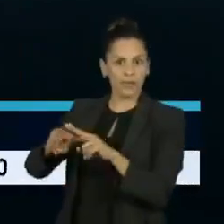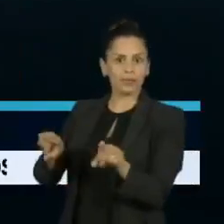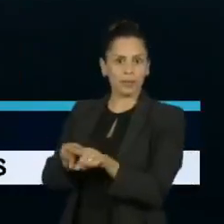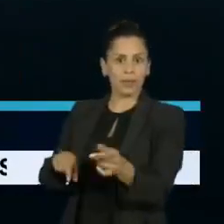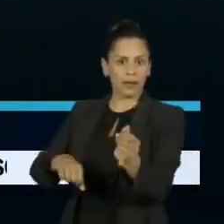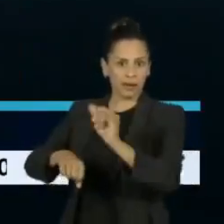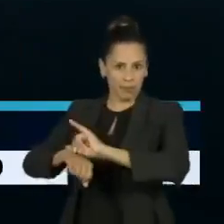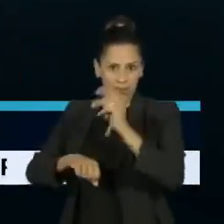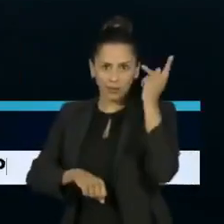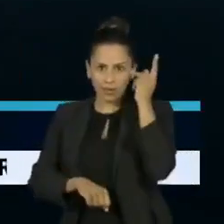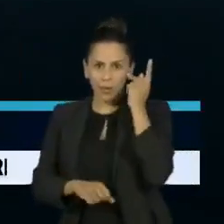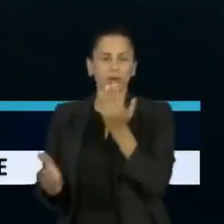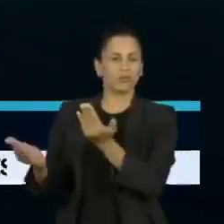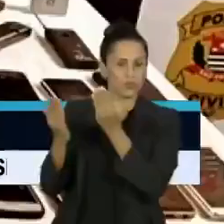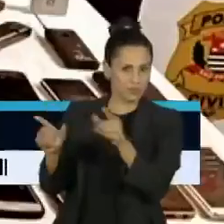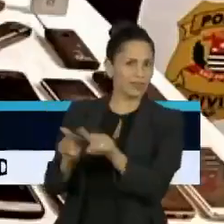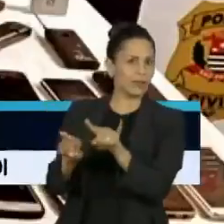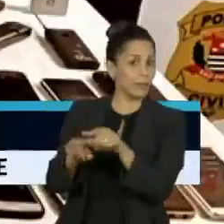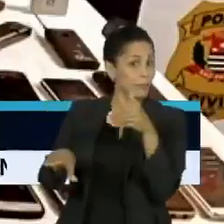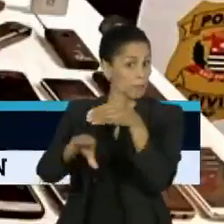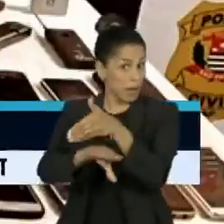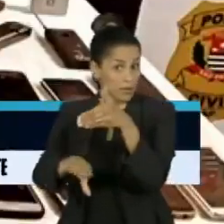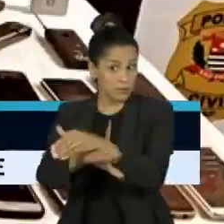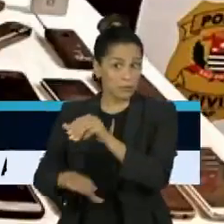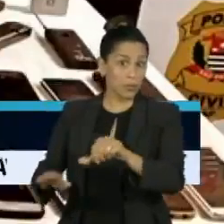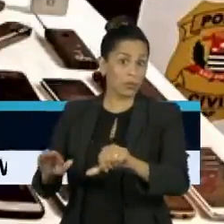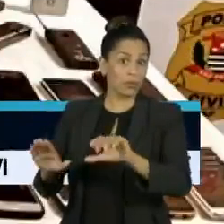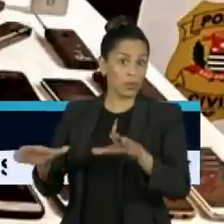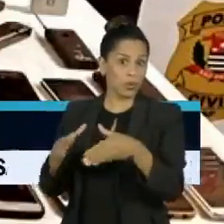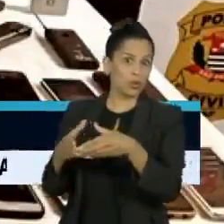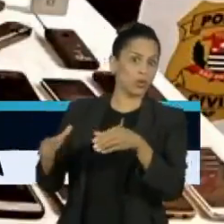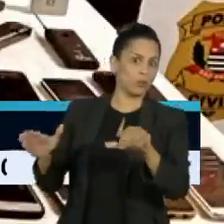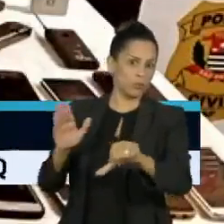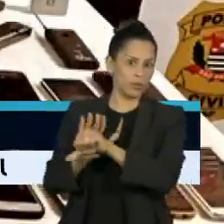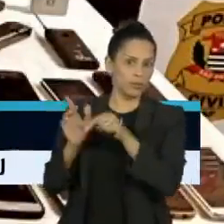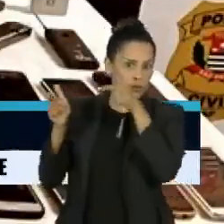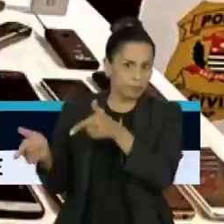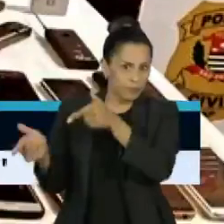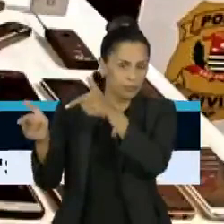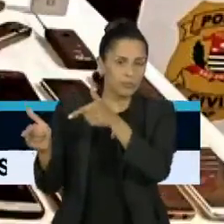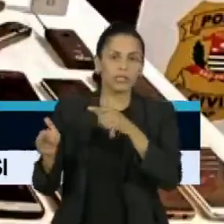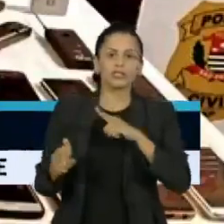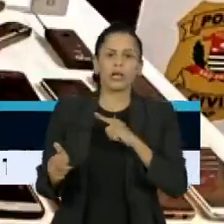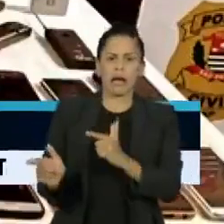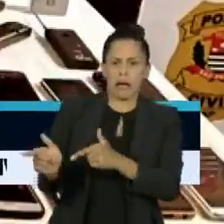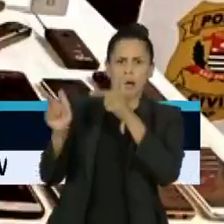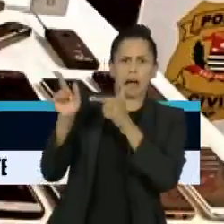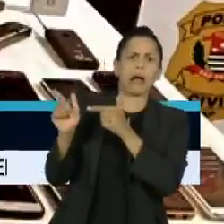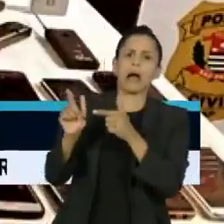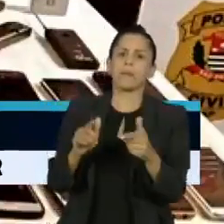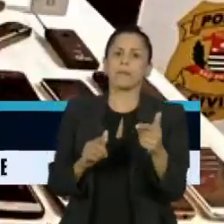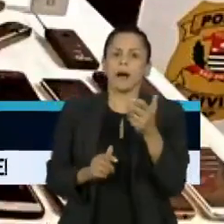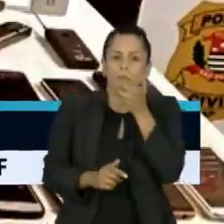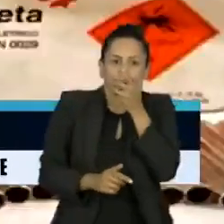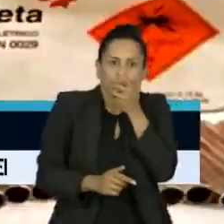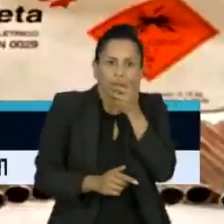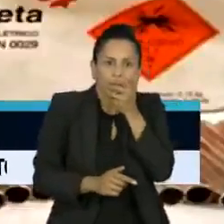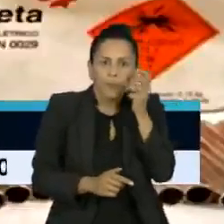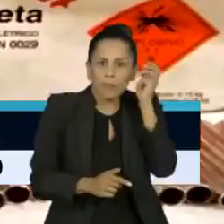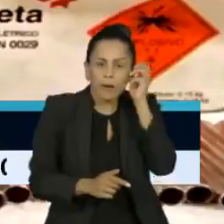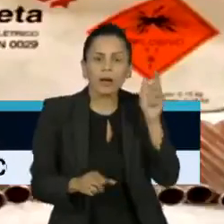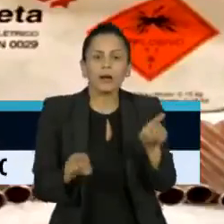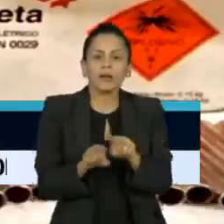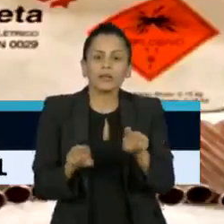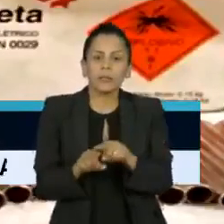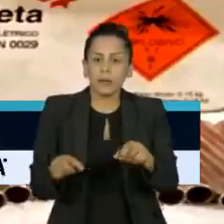suspeita também de participação no assalto. Com ela, foram apreendidos munições de fuzil, rádios transmissores, malotes